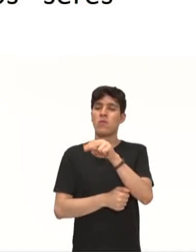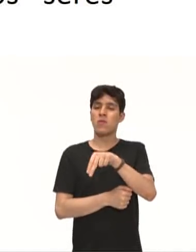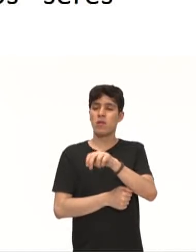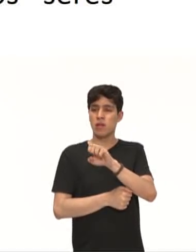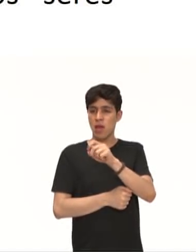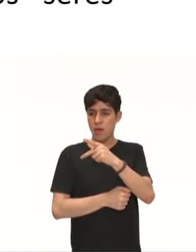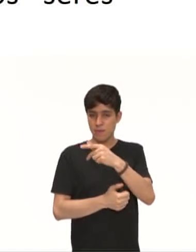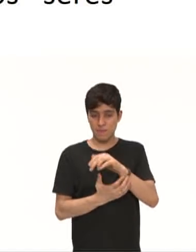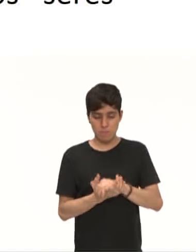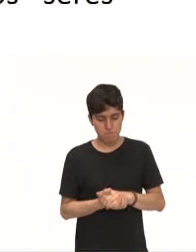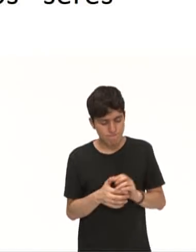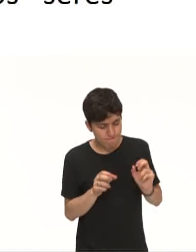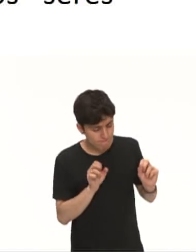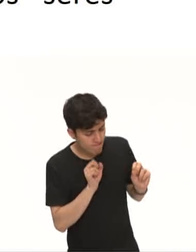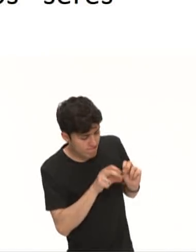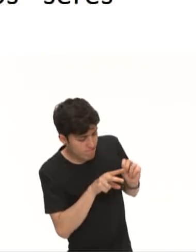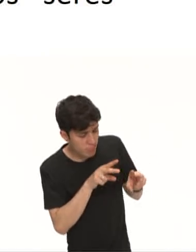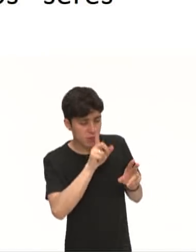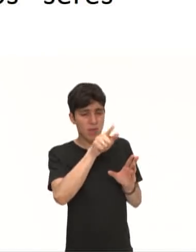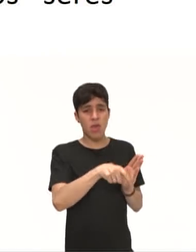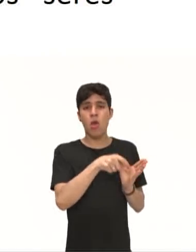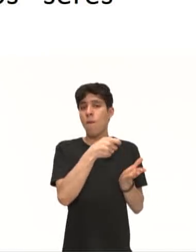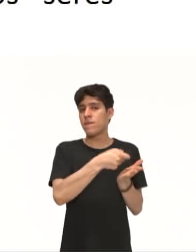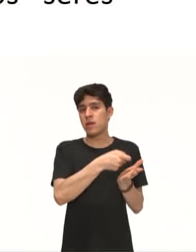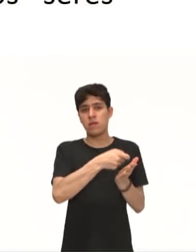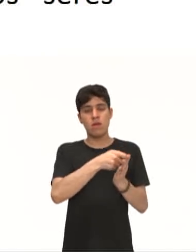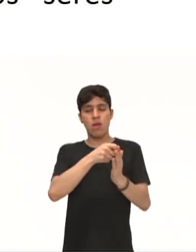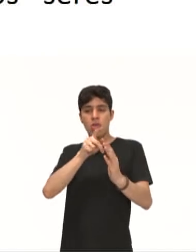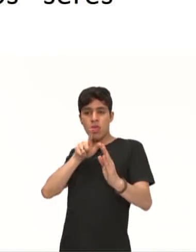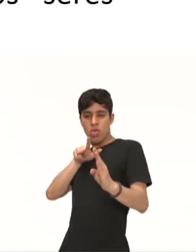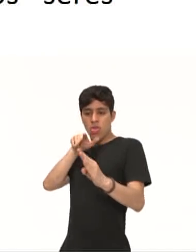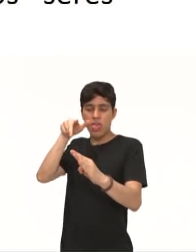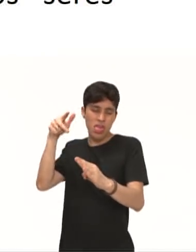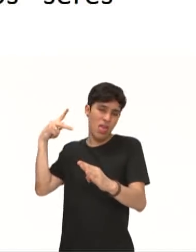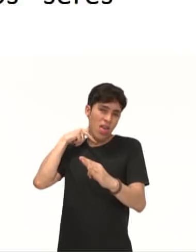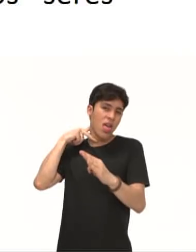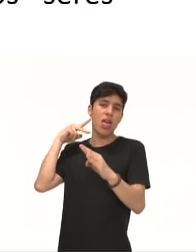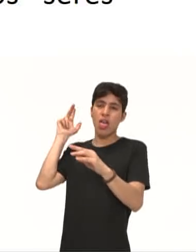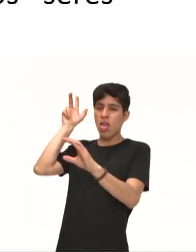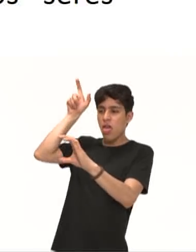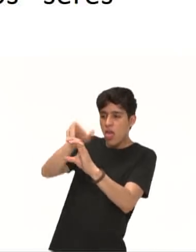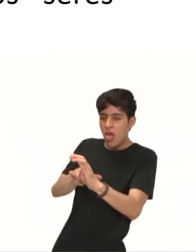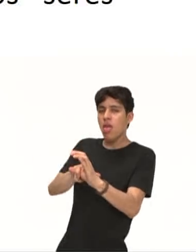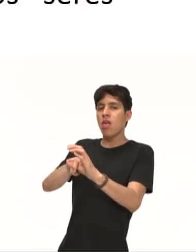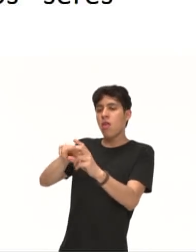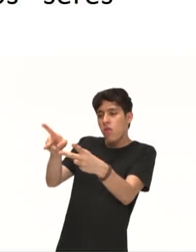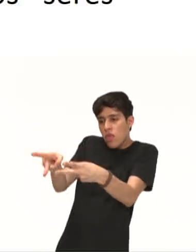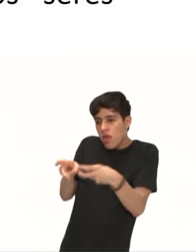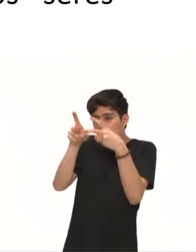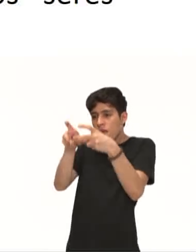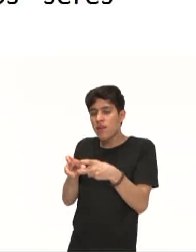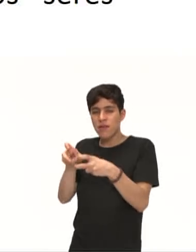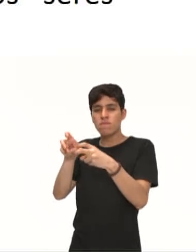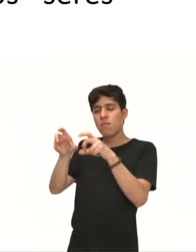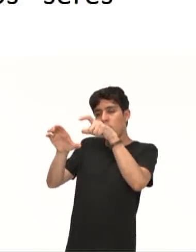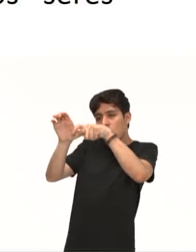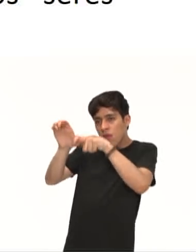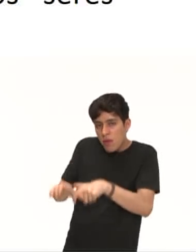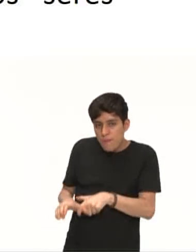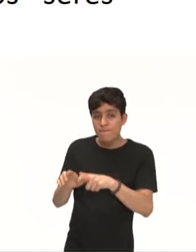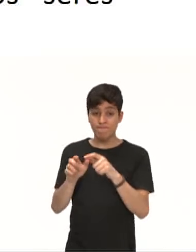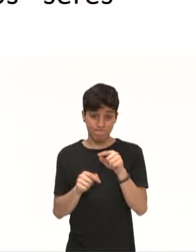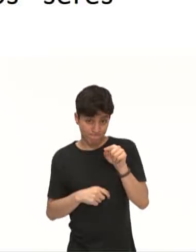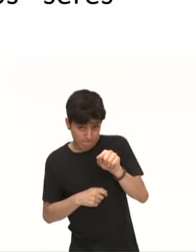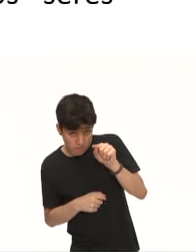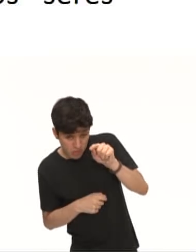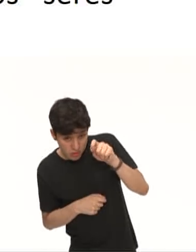Os vírus são organismos obrigatoriamente parasitas, uma vez que só se reproduzem quando no interior de seus hospedeiros. Sobre os